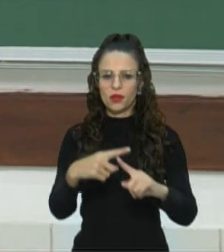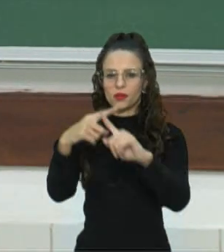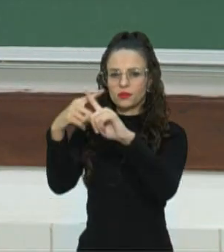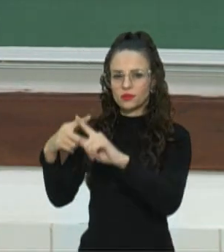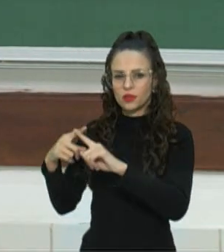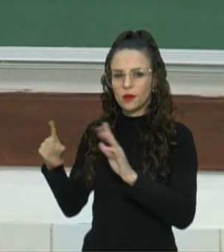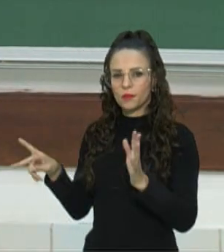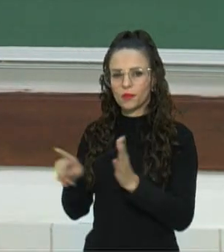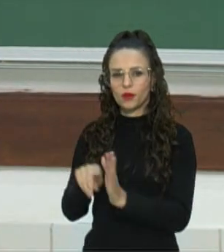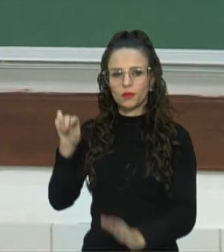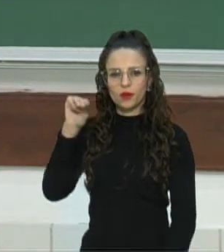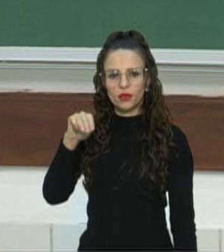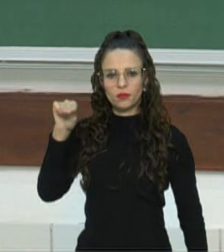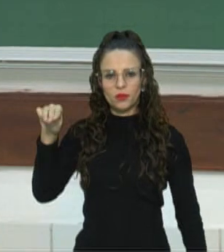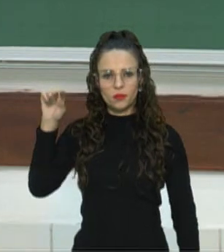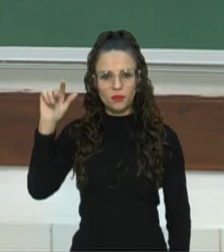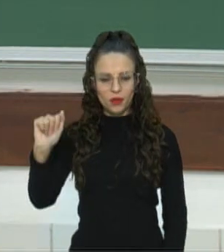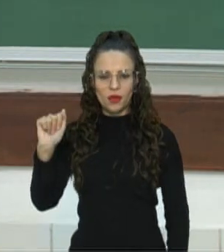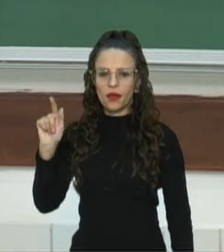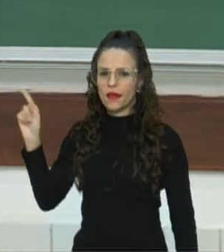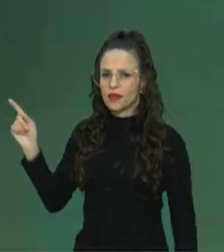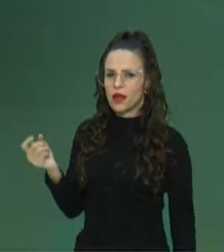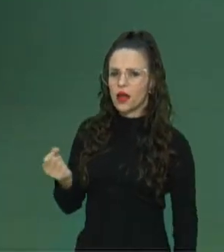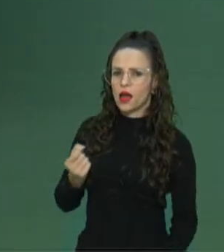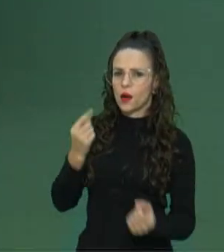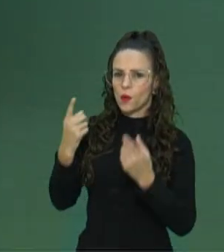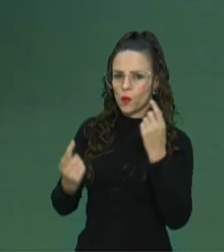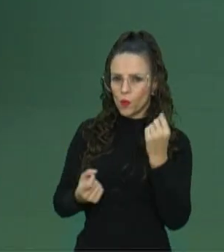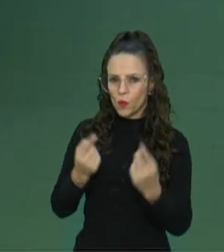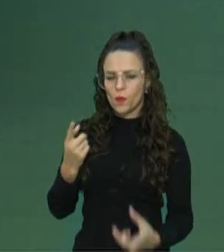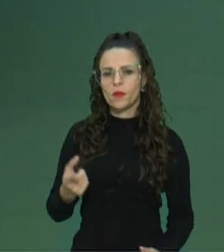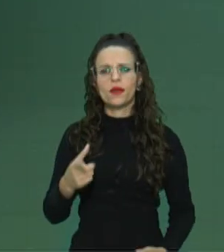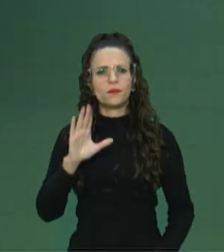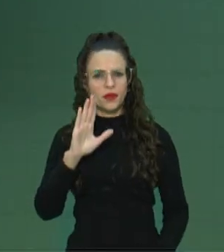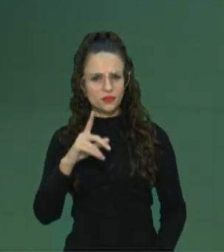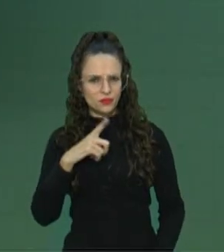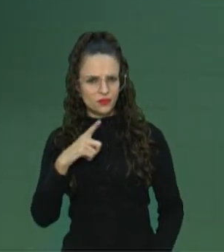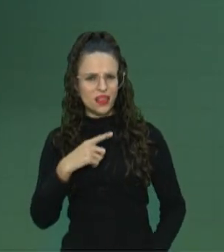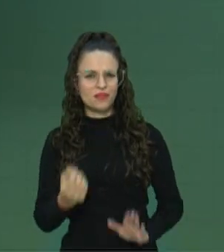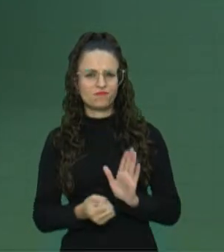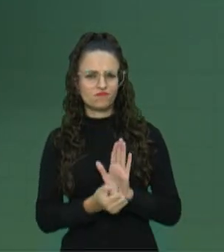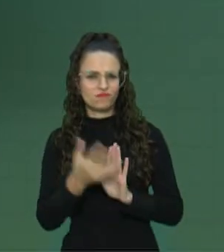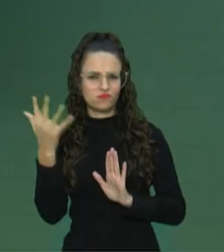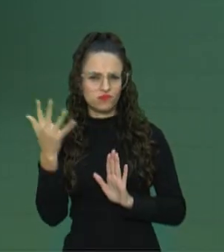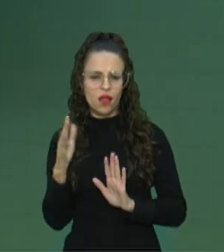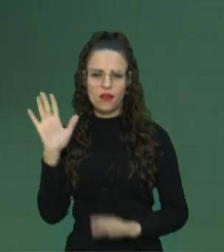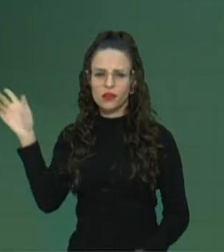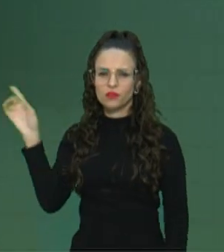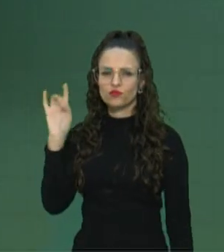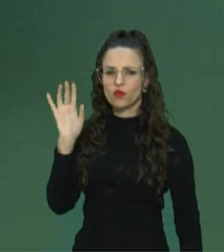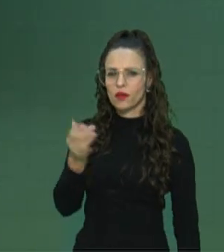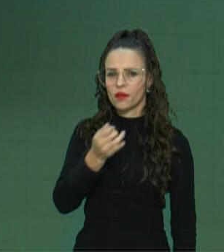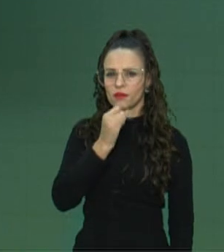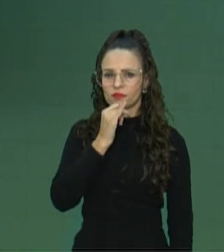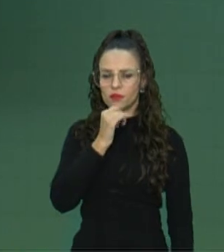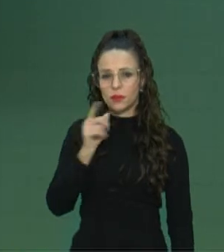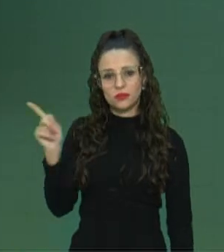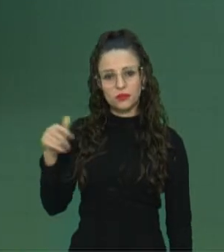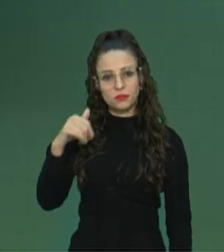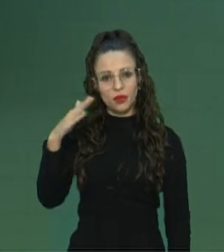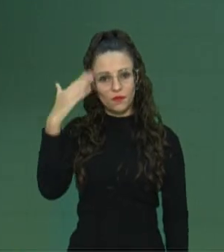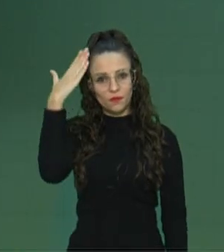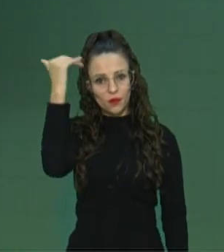MMA que existem, né? Então aqui estão retratadas algumas delas, não são todas, existem muitas outras, mas essas aqui são as mais